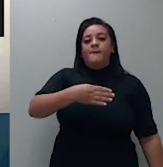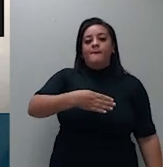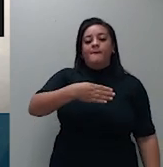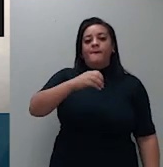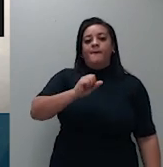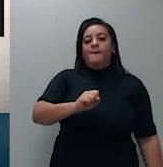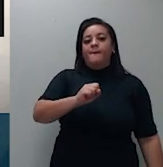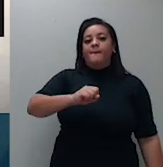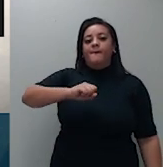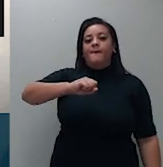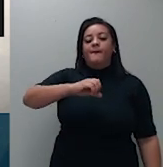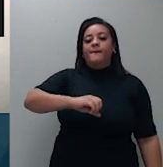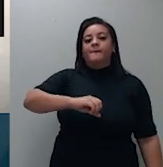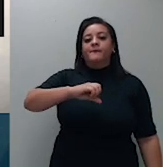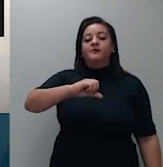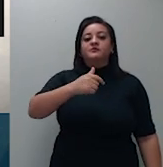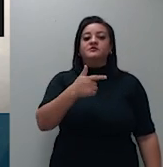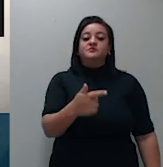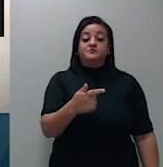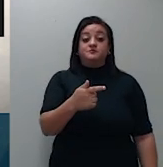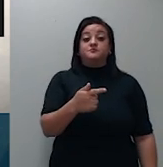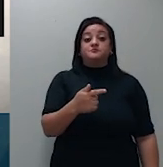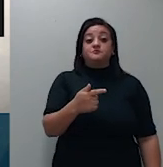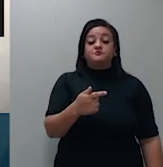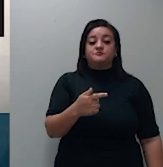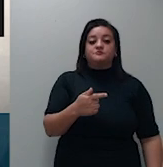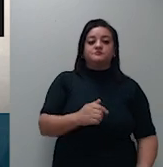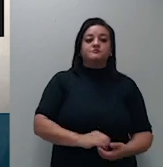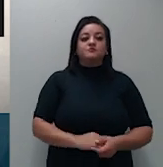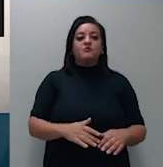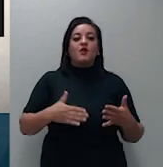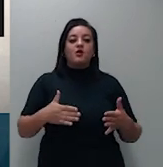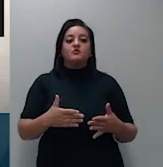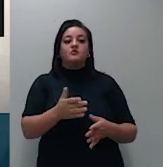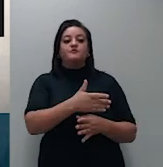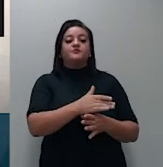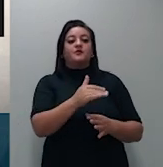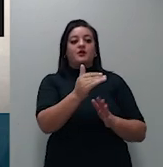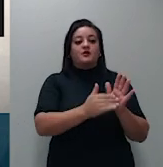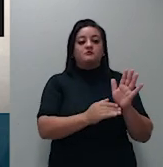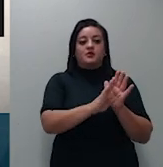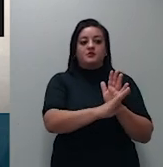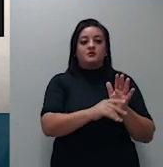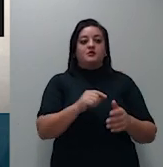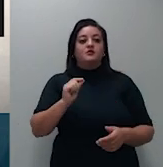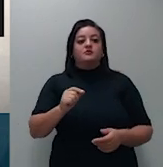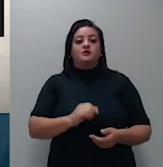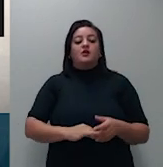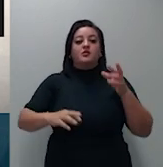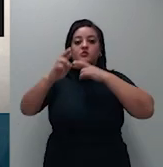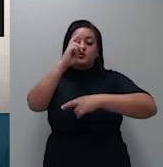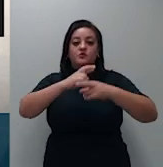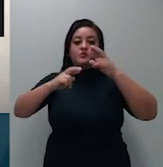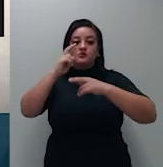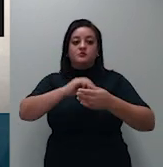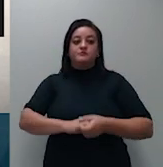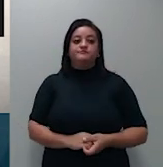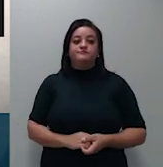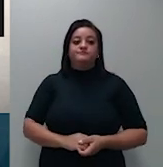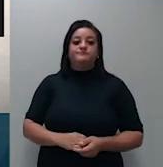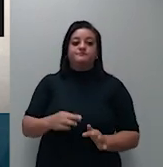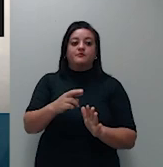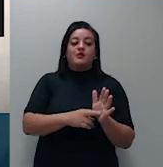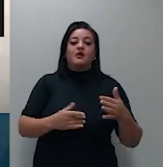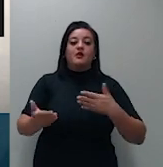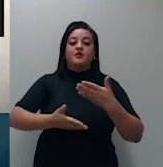648097 do qual se extrai a assertiva de que no exame e demandas envolvendo interesses